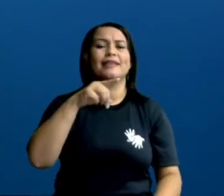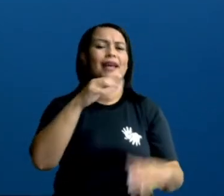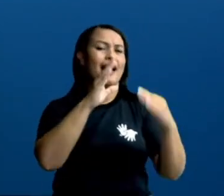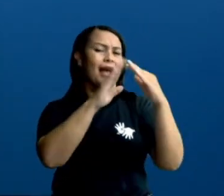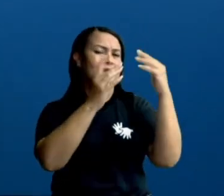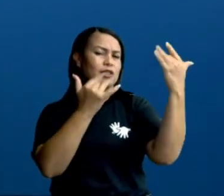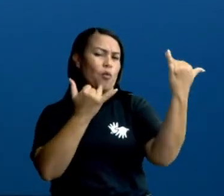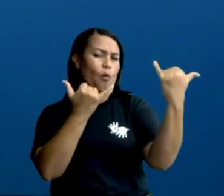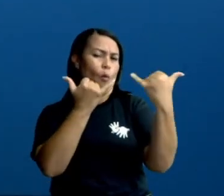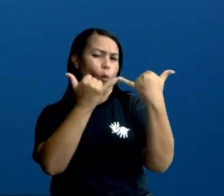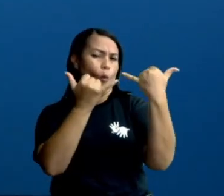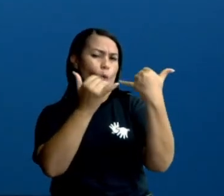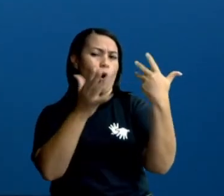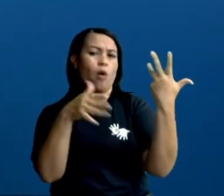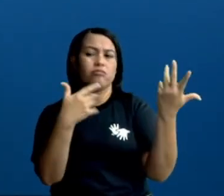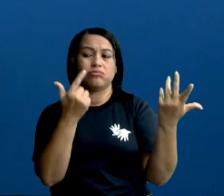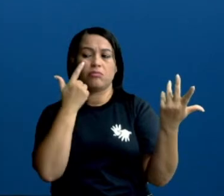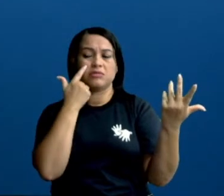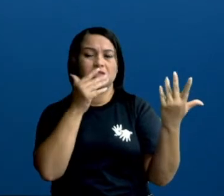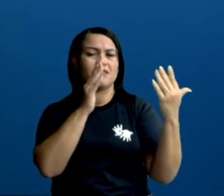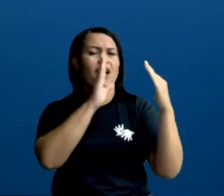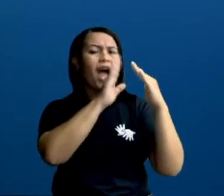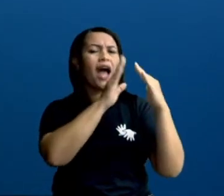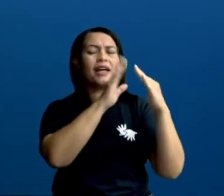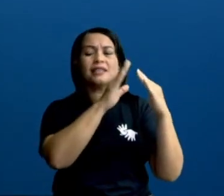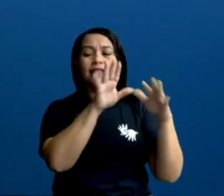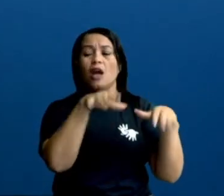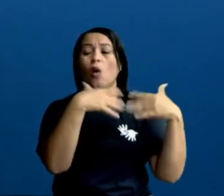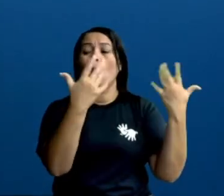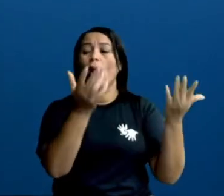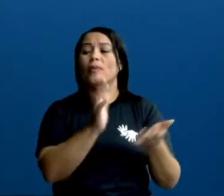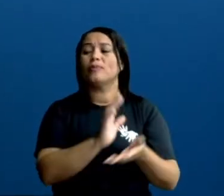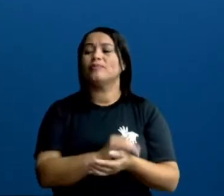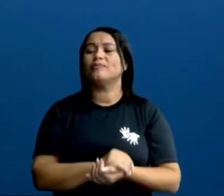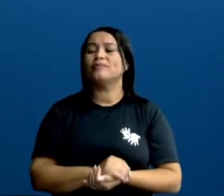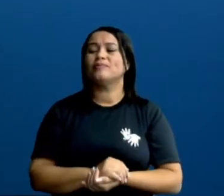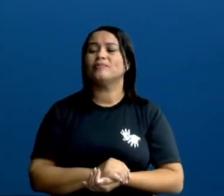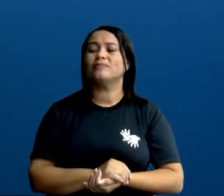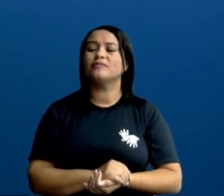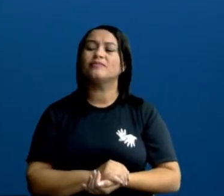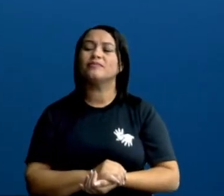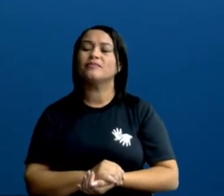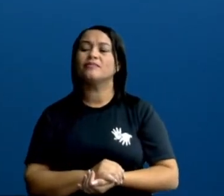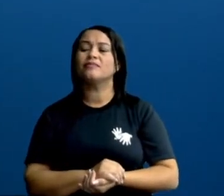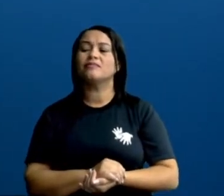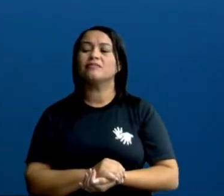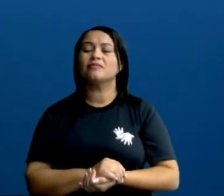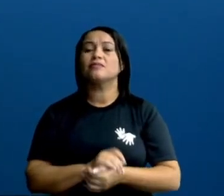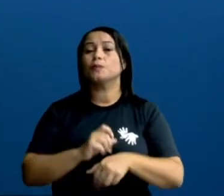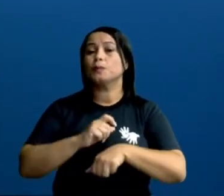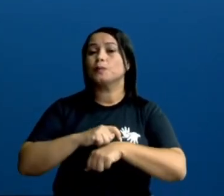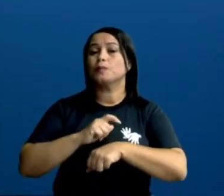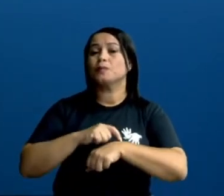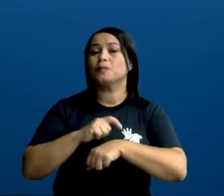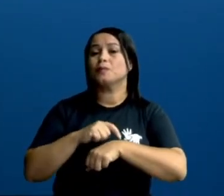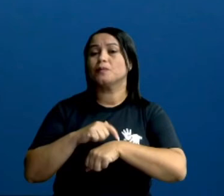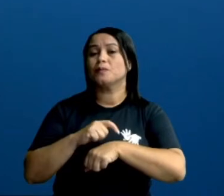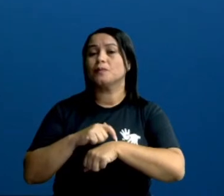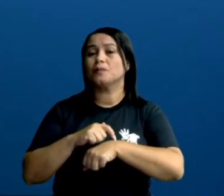casinha? Olha aqui a casinha. Qual seria, gente? Um